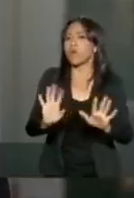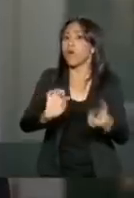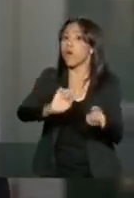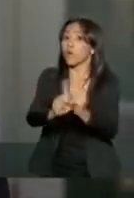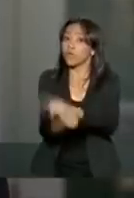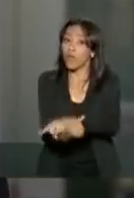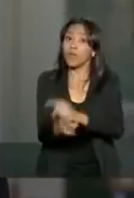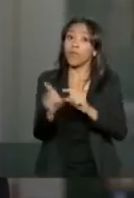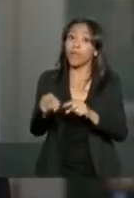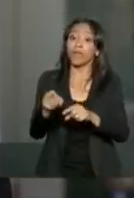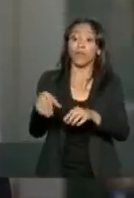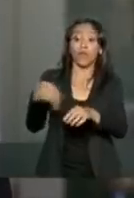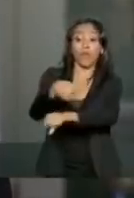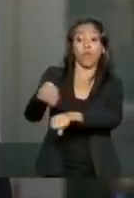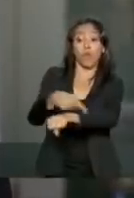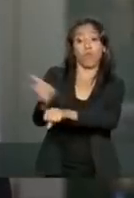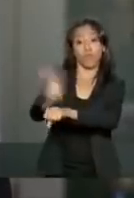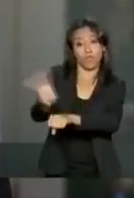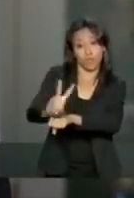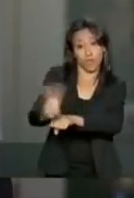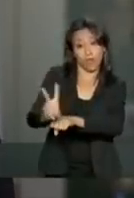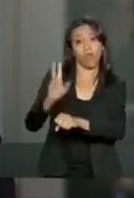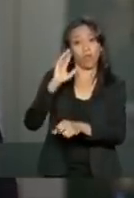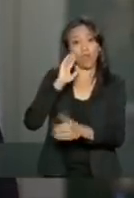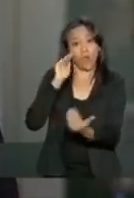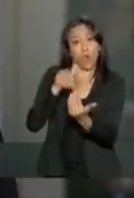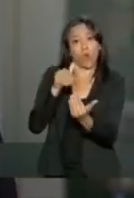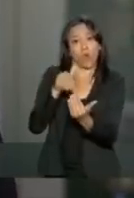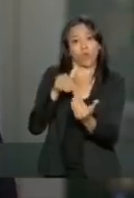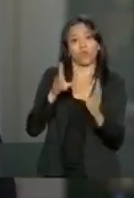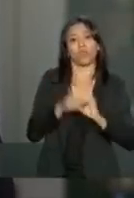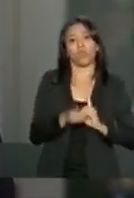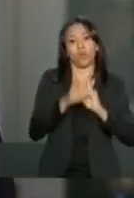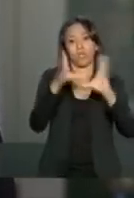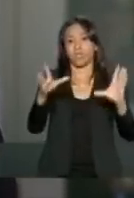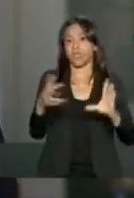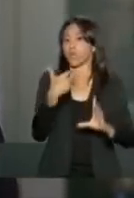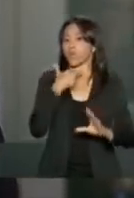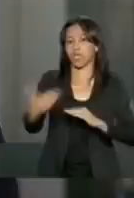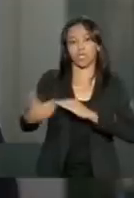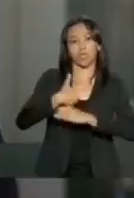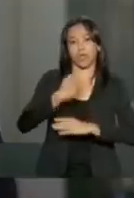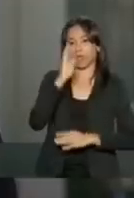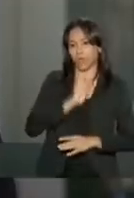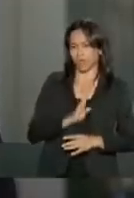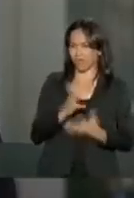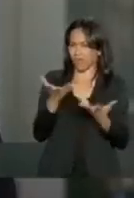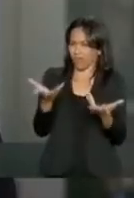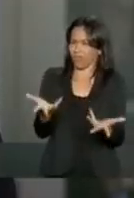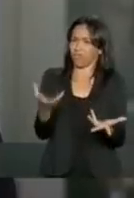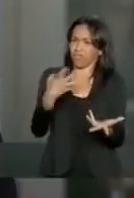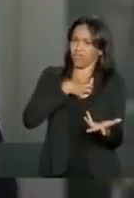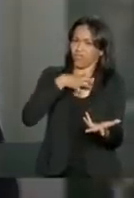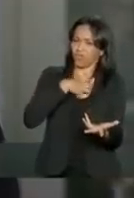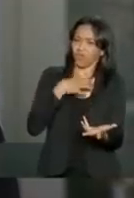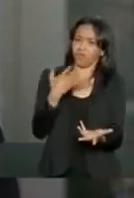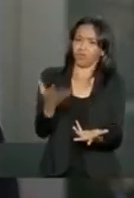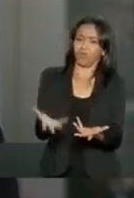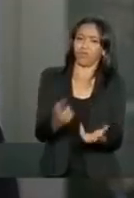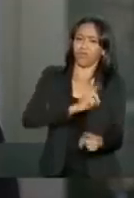contrário, para que venezuelanos que apoiam a democracia não entrassem no Brasil. Esse sentimento, com toda